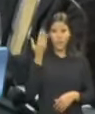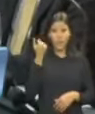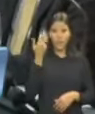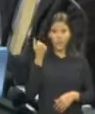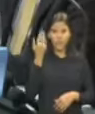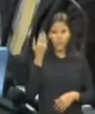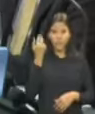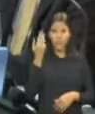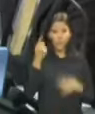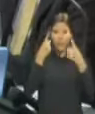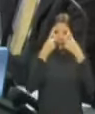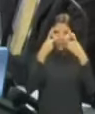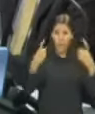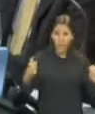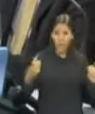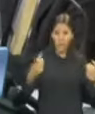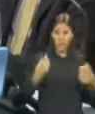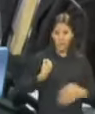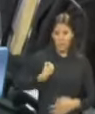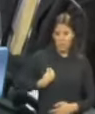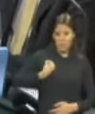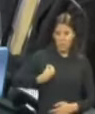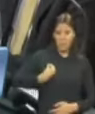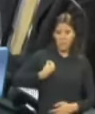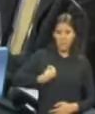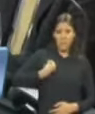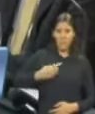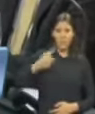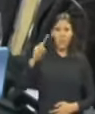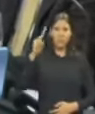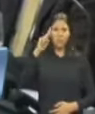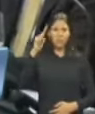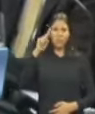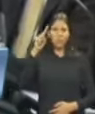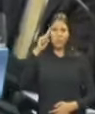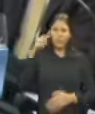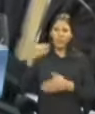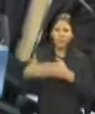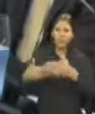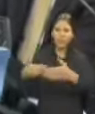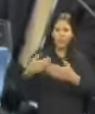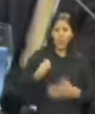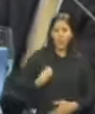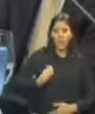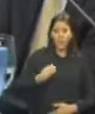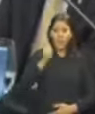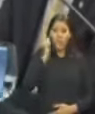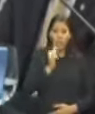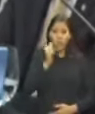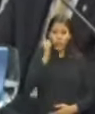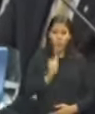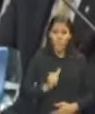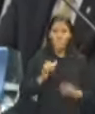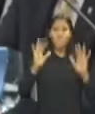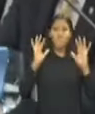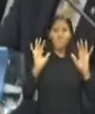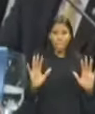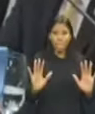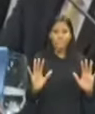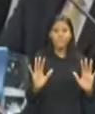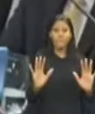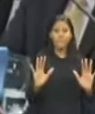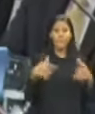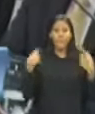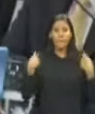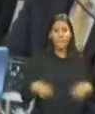a violência está presente diariamente no cotidiano de muitas mulheres, infelizmente ainda, mas é preciso